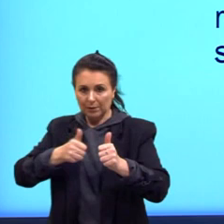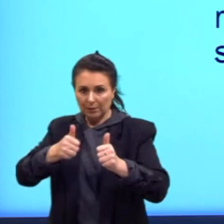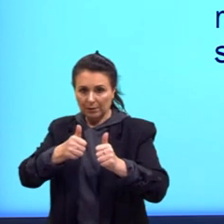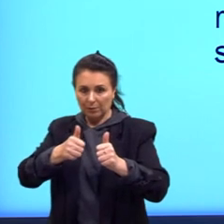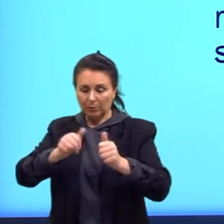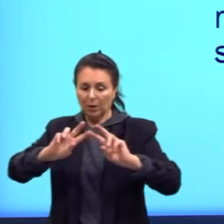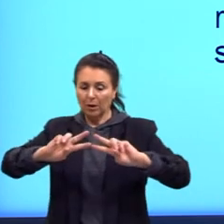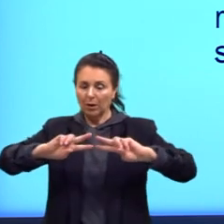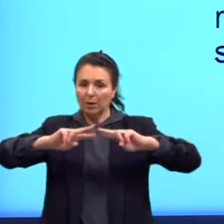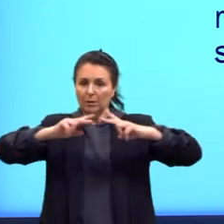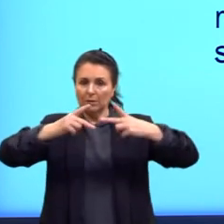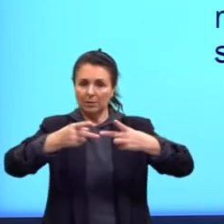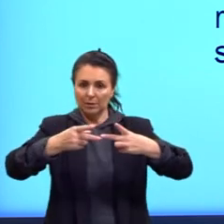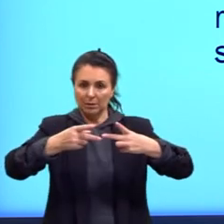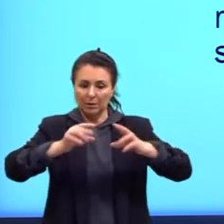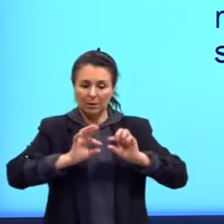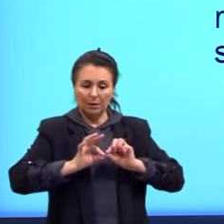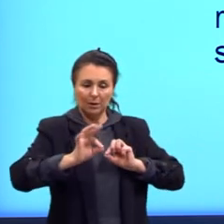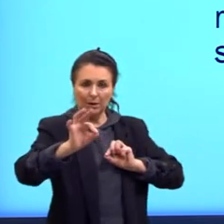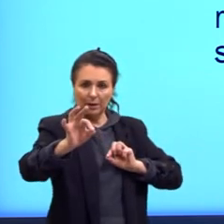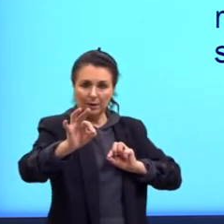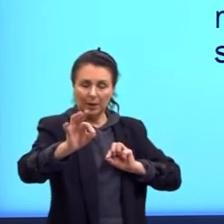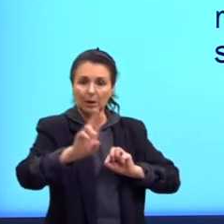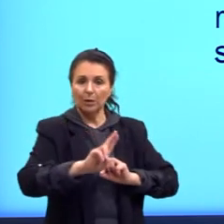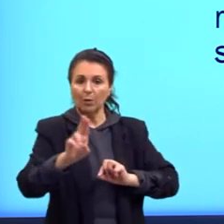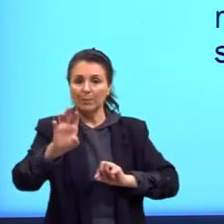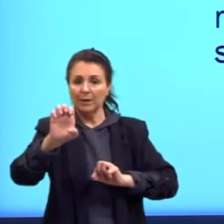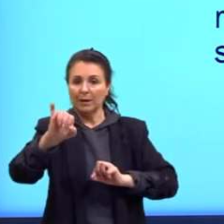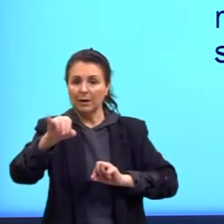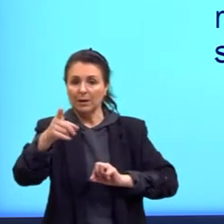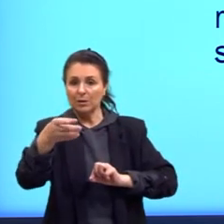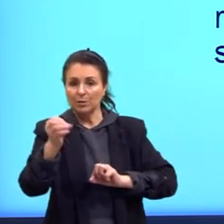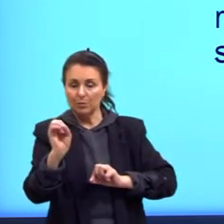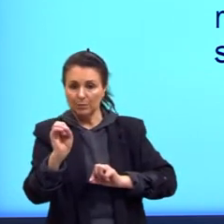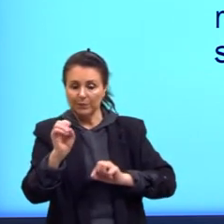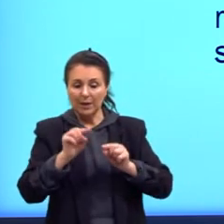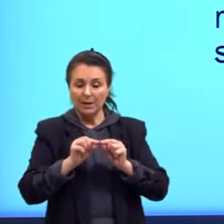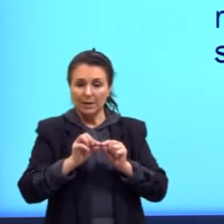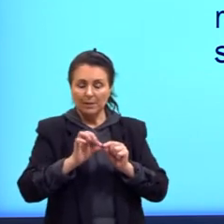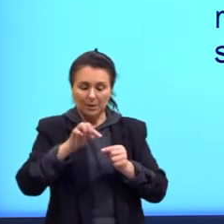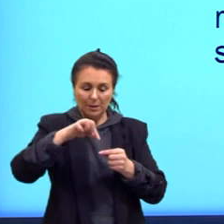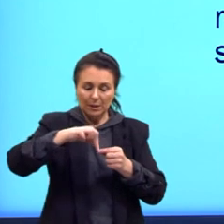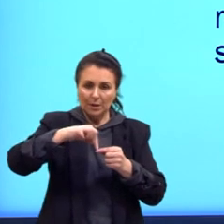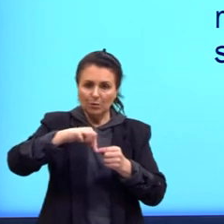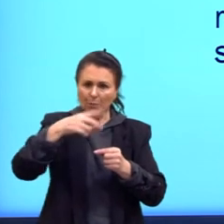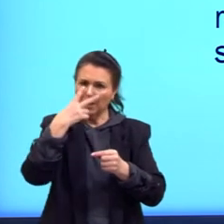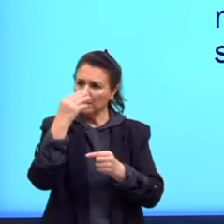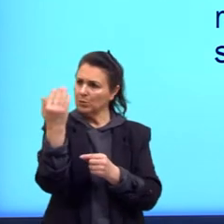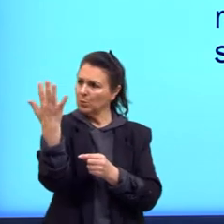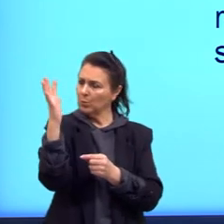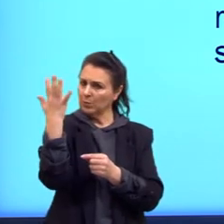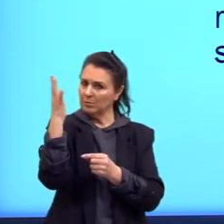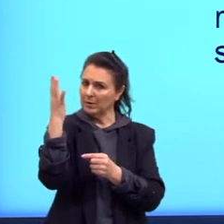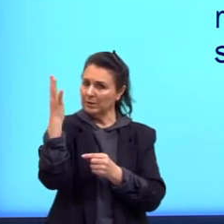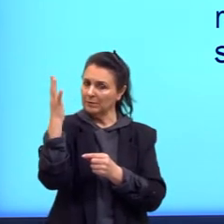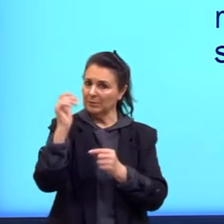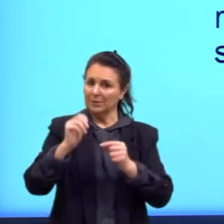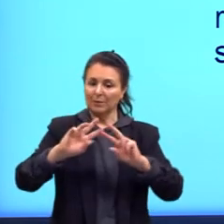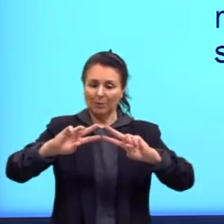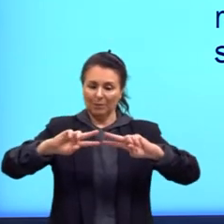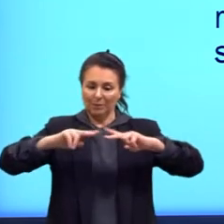reflexão ocorre por meio de uma reta chamada eixo e esse eixo funciona como um espelho a imagem refletida